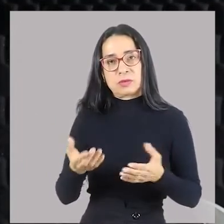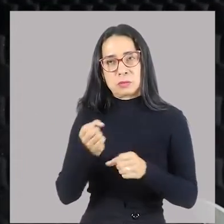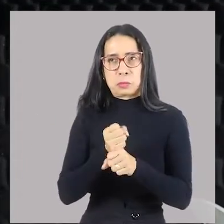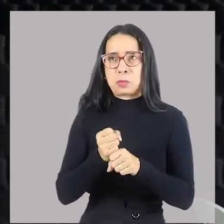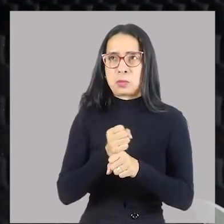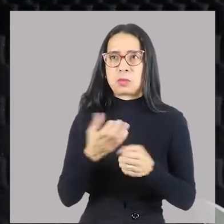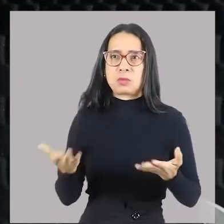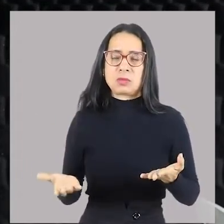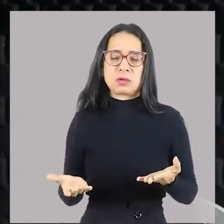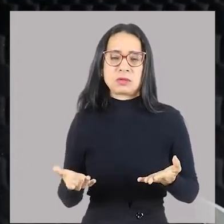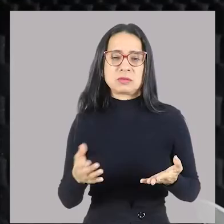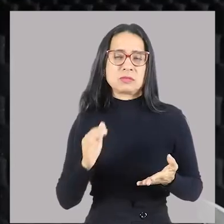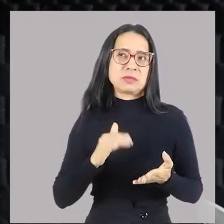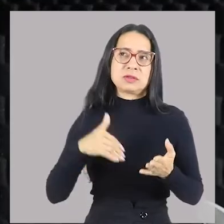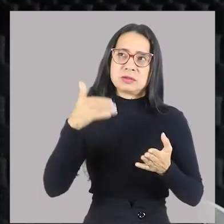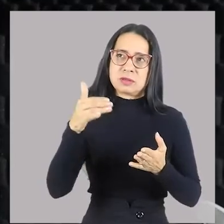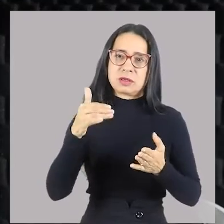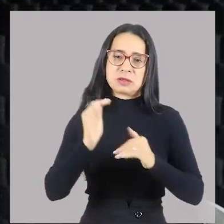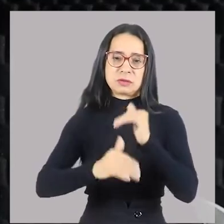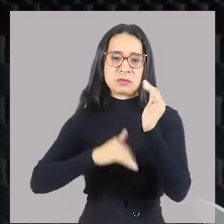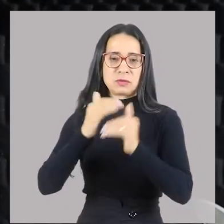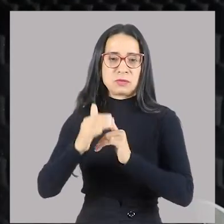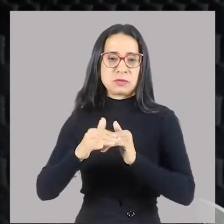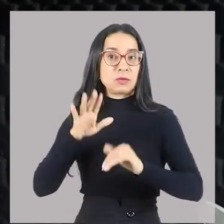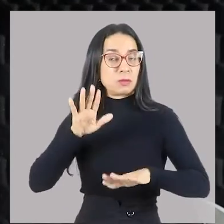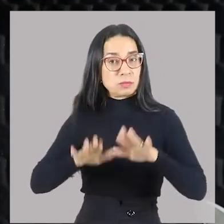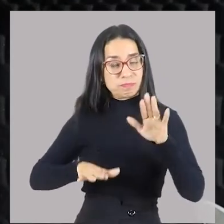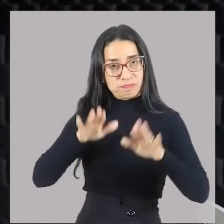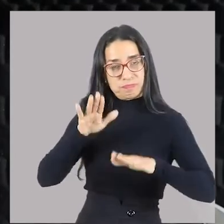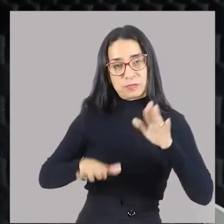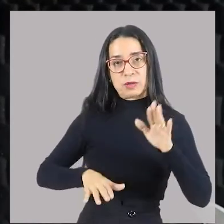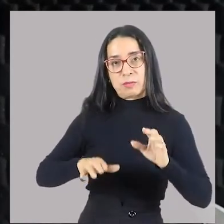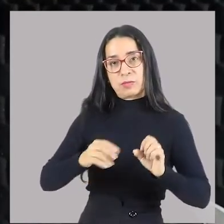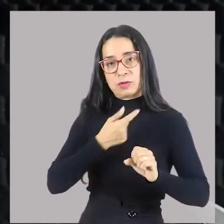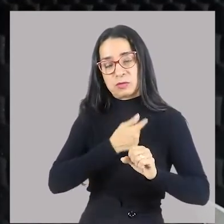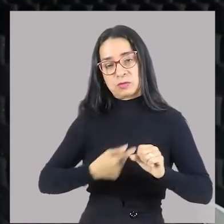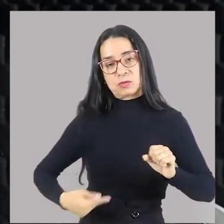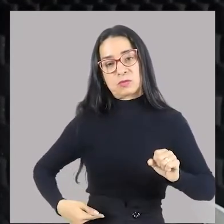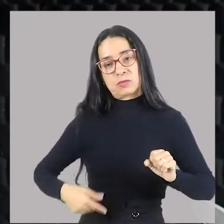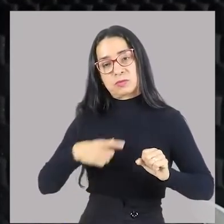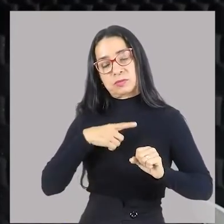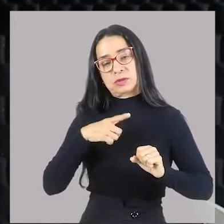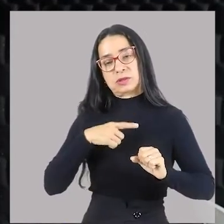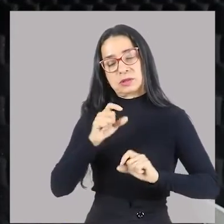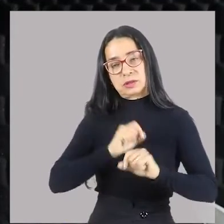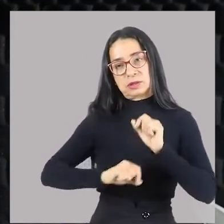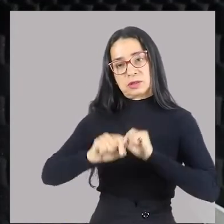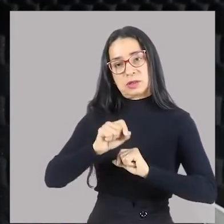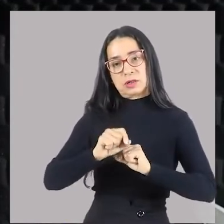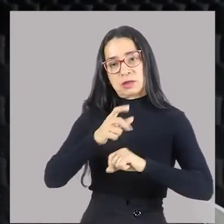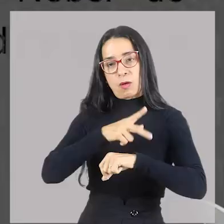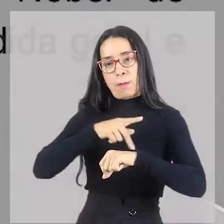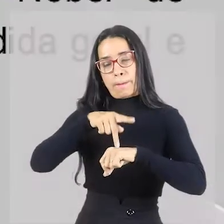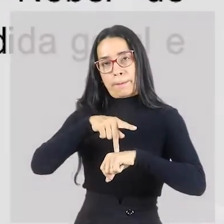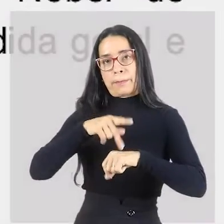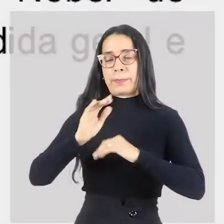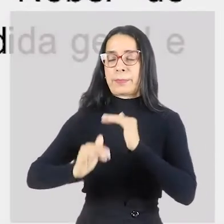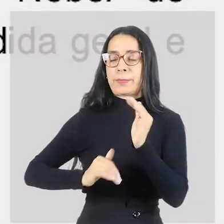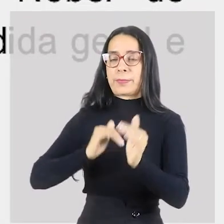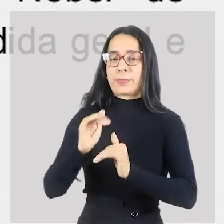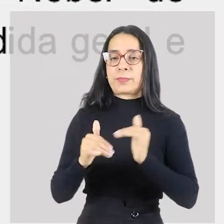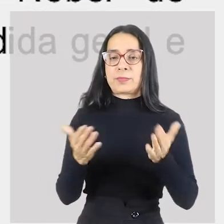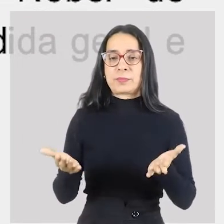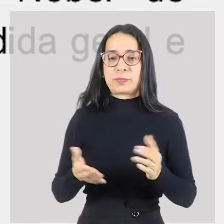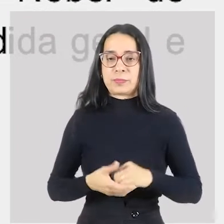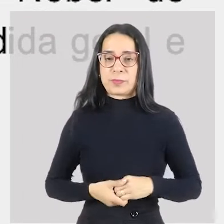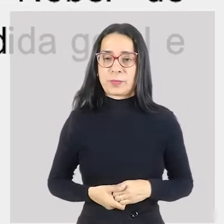vai ser. Não. Isso depende muito do poder público para que se possa atingir o patamar de um país desenvolvido. Então, é uma